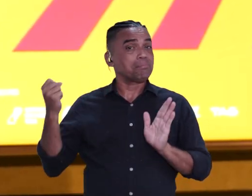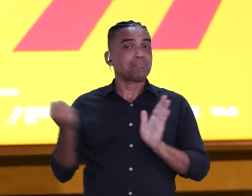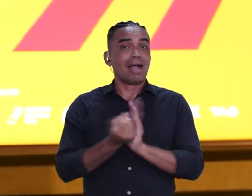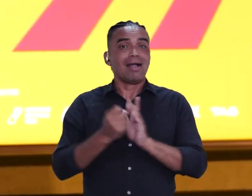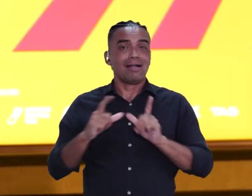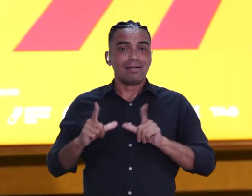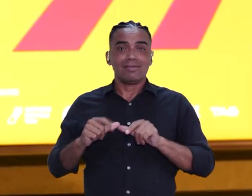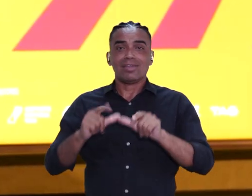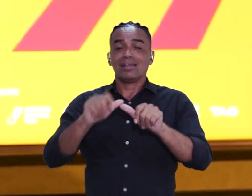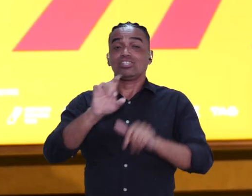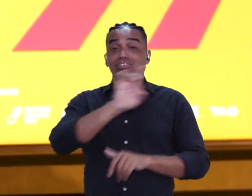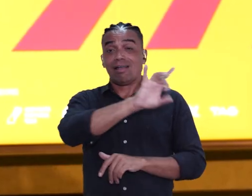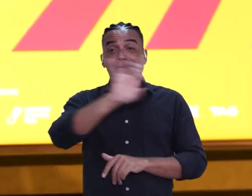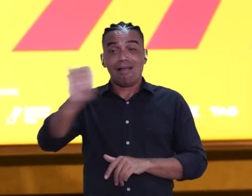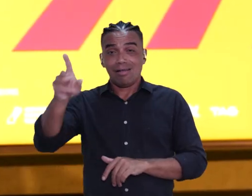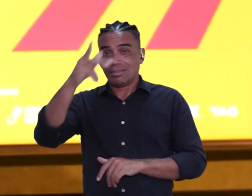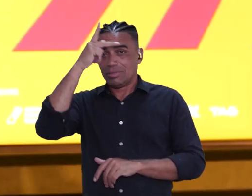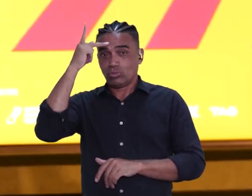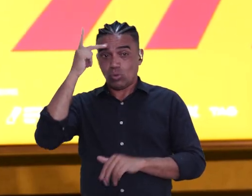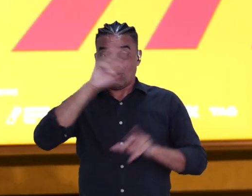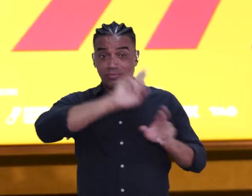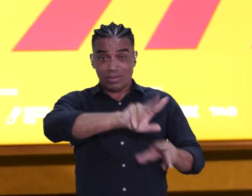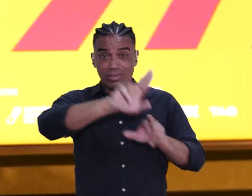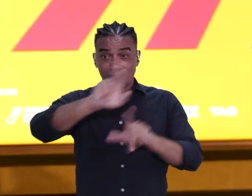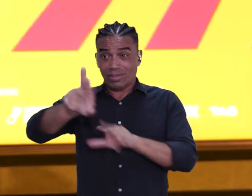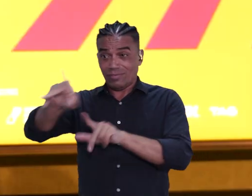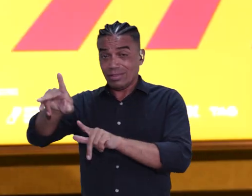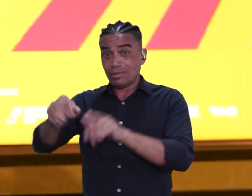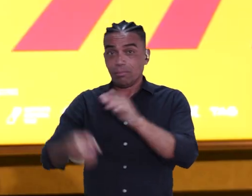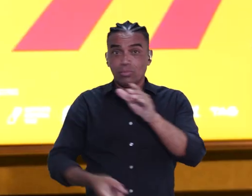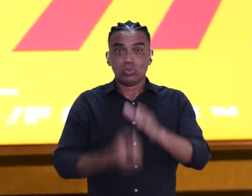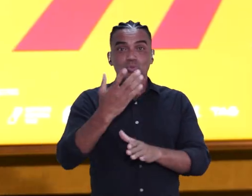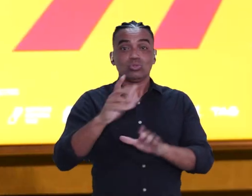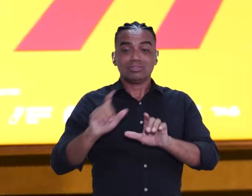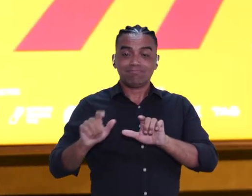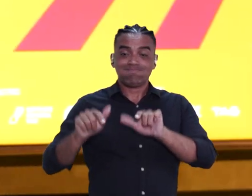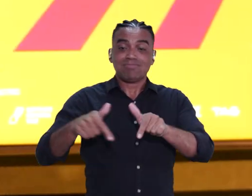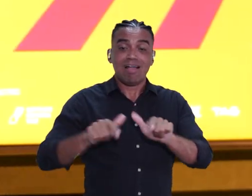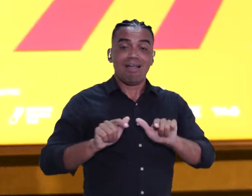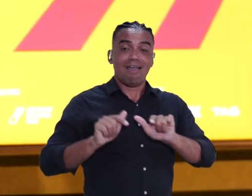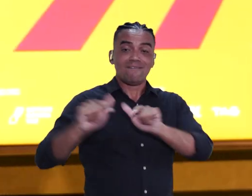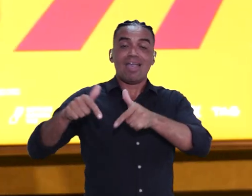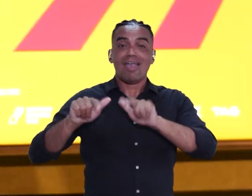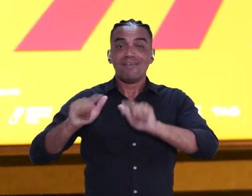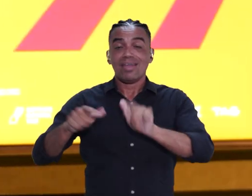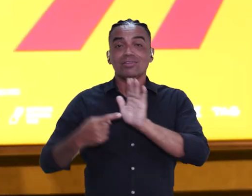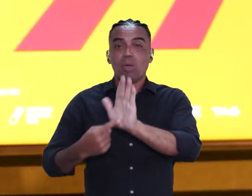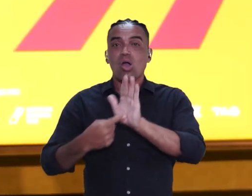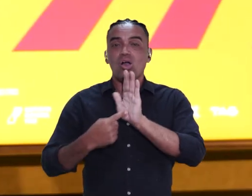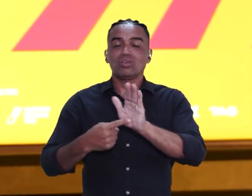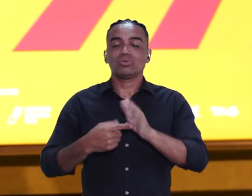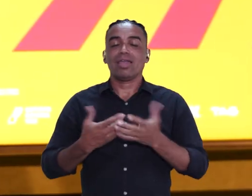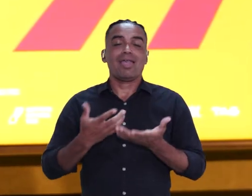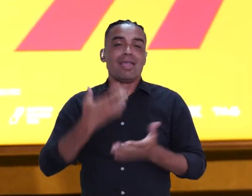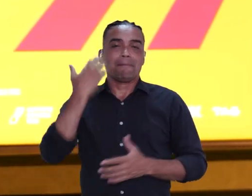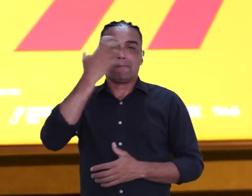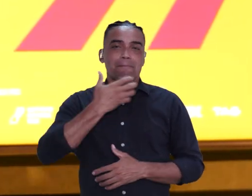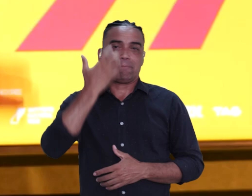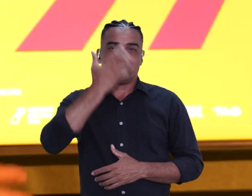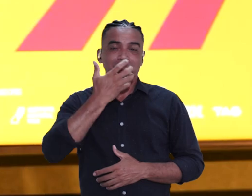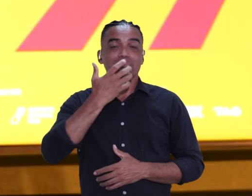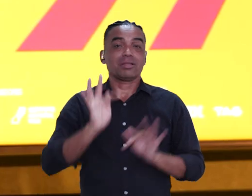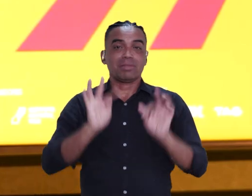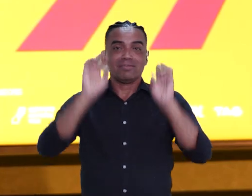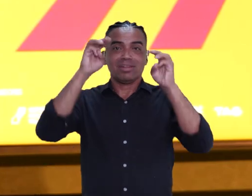essa viagem, que cada um, com suas diferenças, produz um novo efeito revelador que resulta em canção. Para a